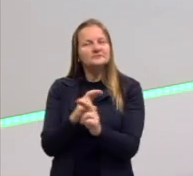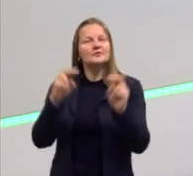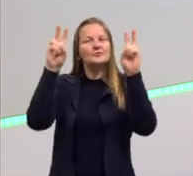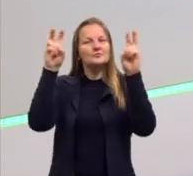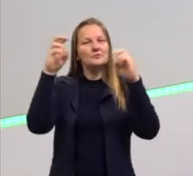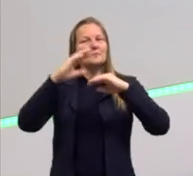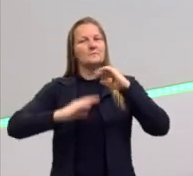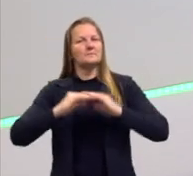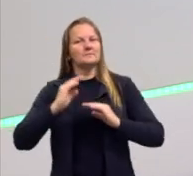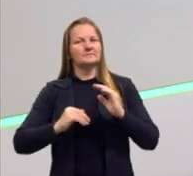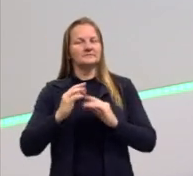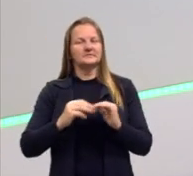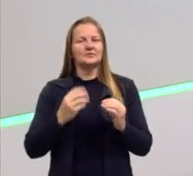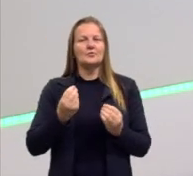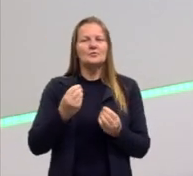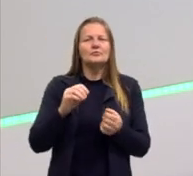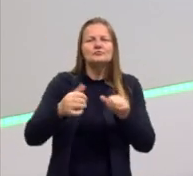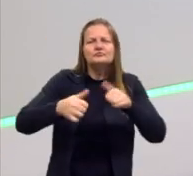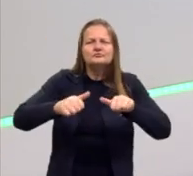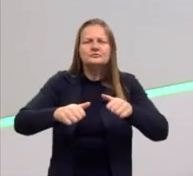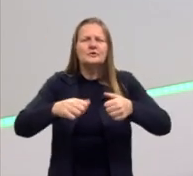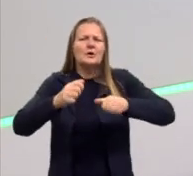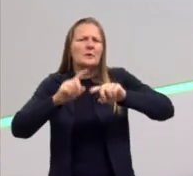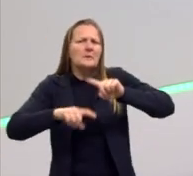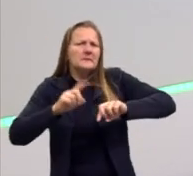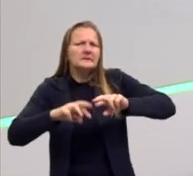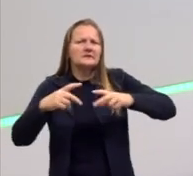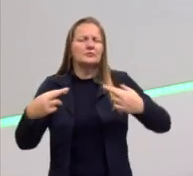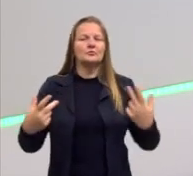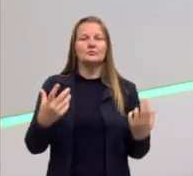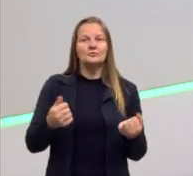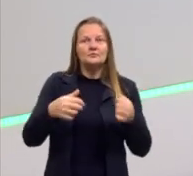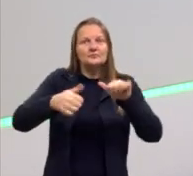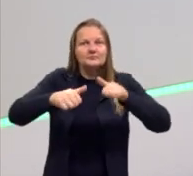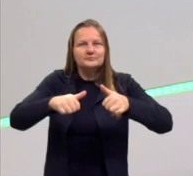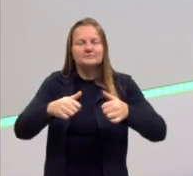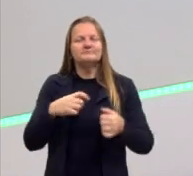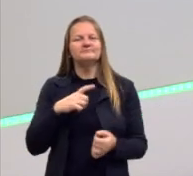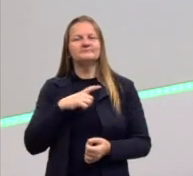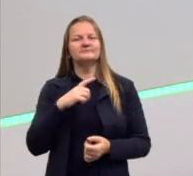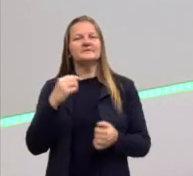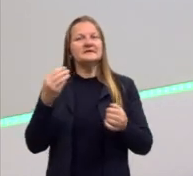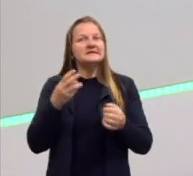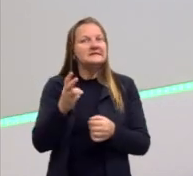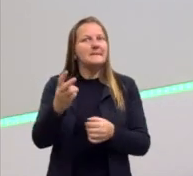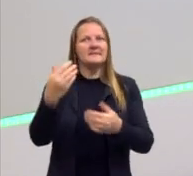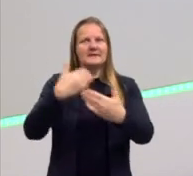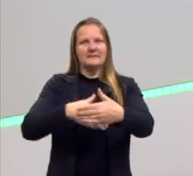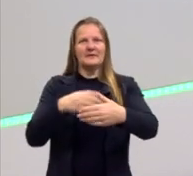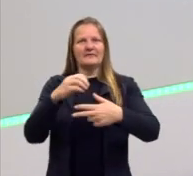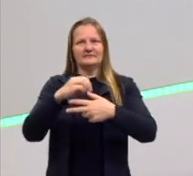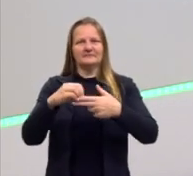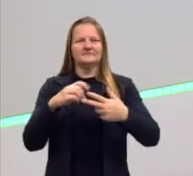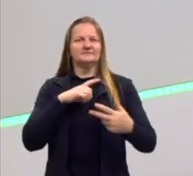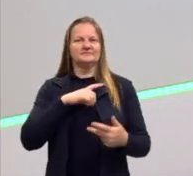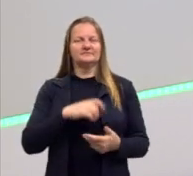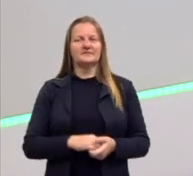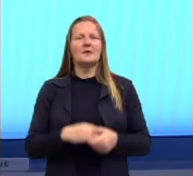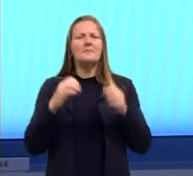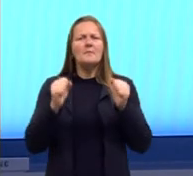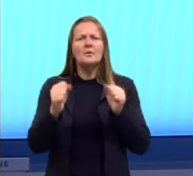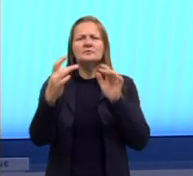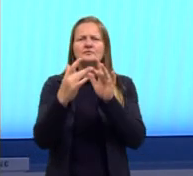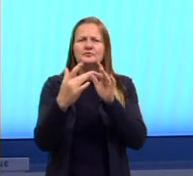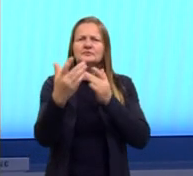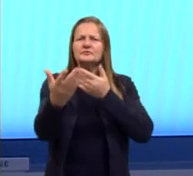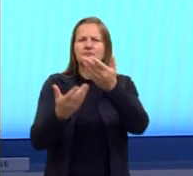Mas a essa prática não é desligar equipamentos como que funciona Enfim então lembrando né que vocês podem entrar